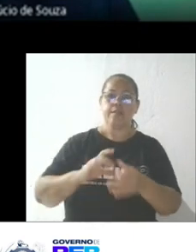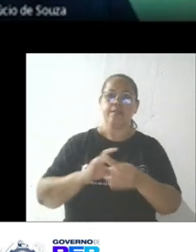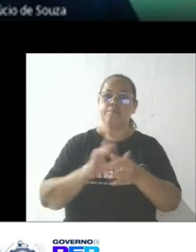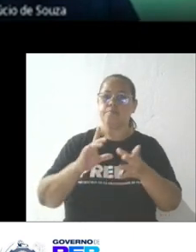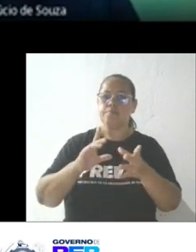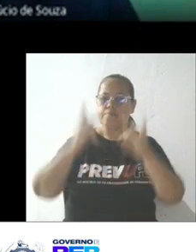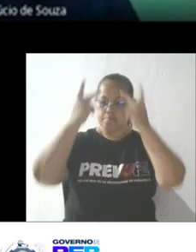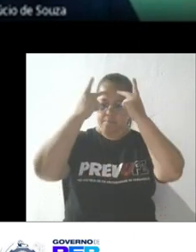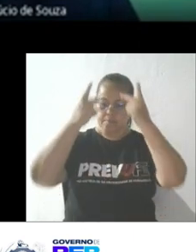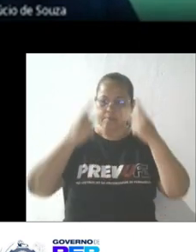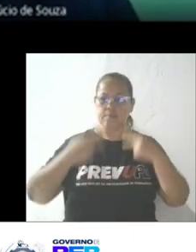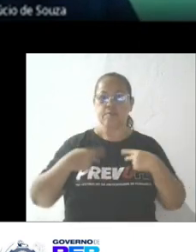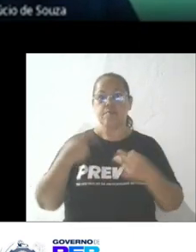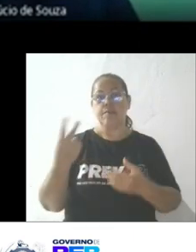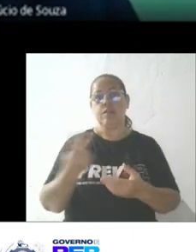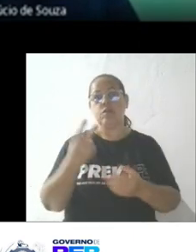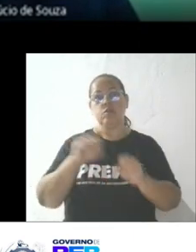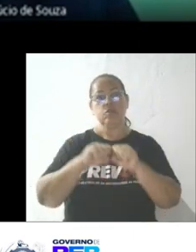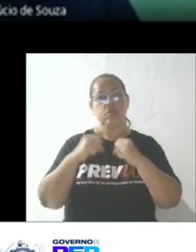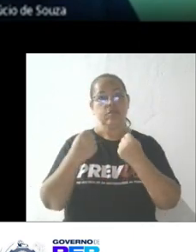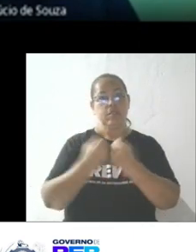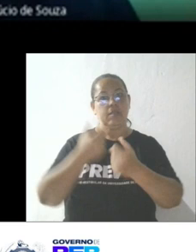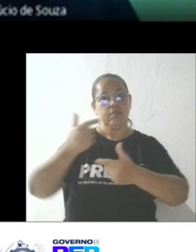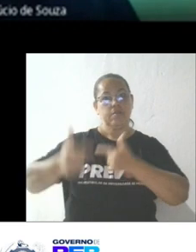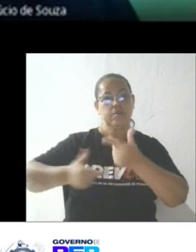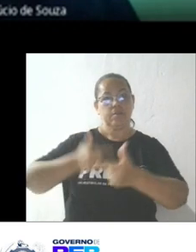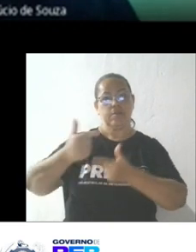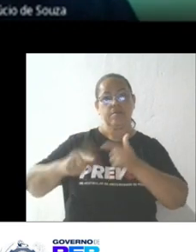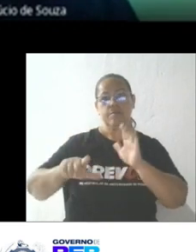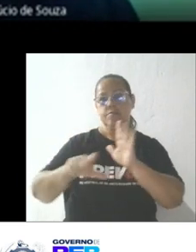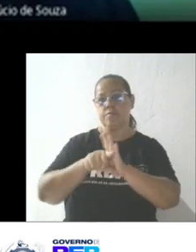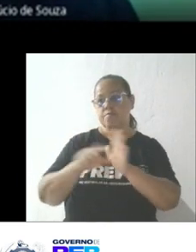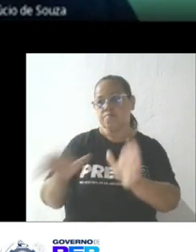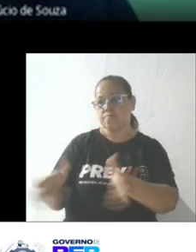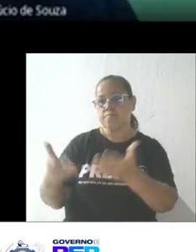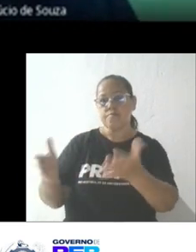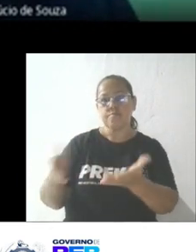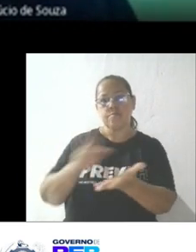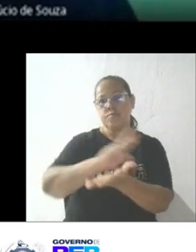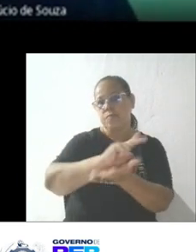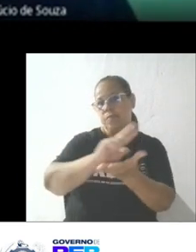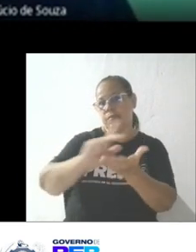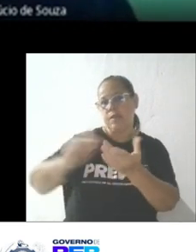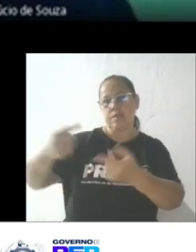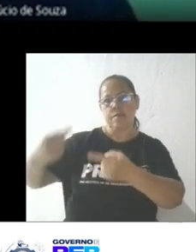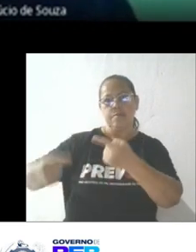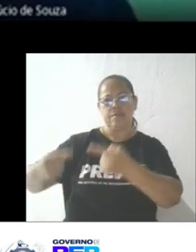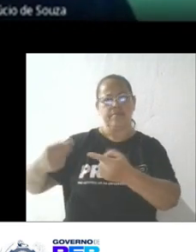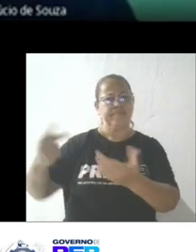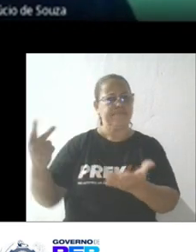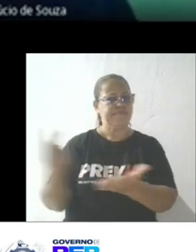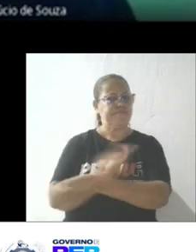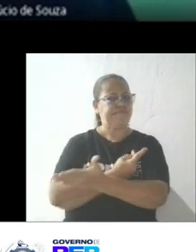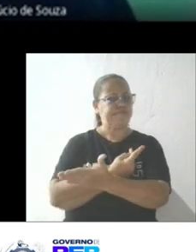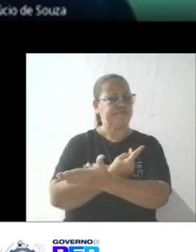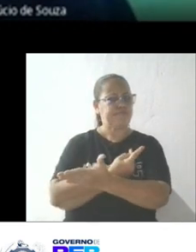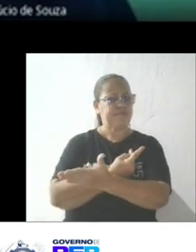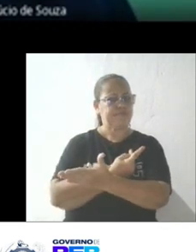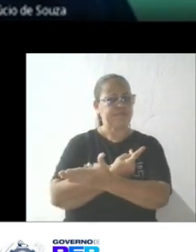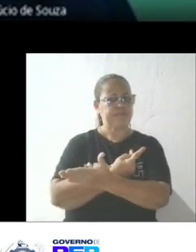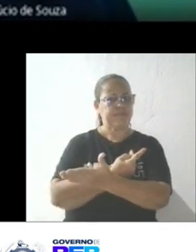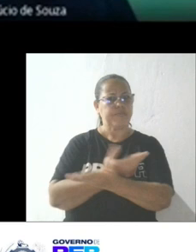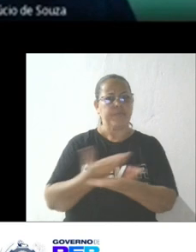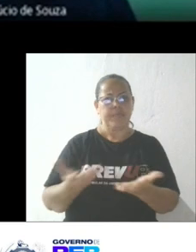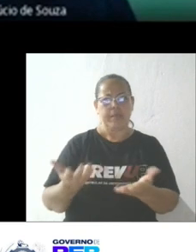trabalho e da livre iniciativa e pluralismo político falso o totalitarismo defende a unicidade